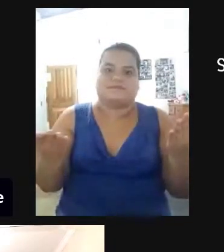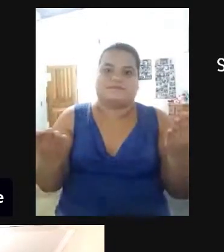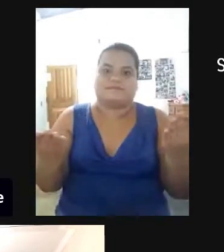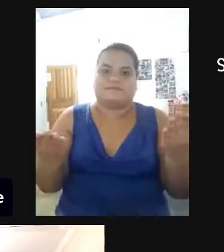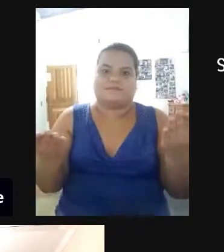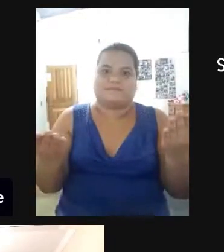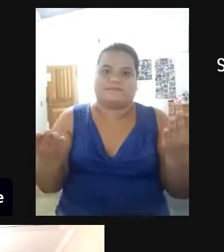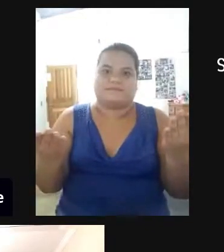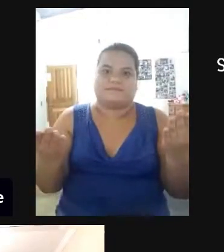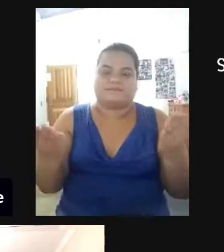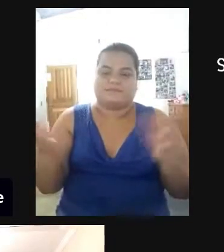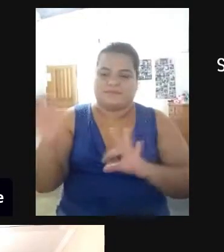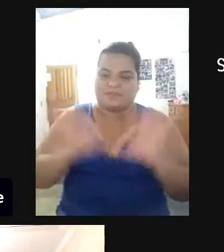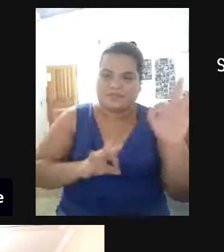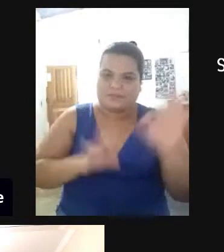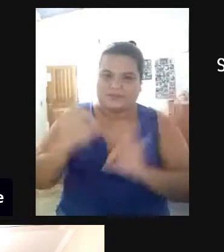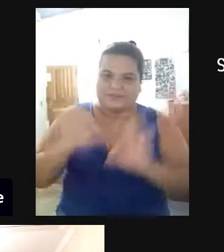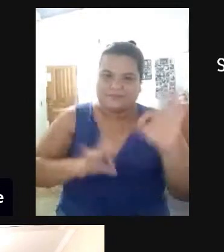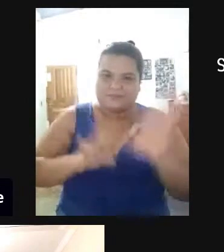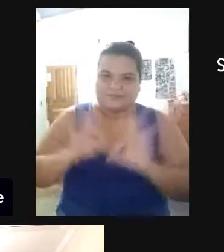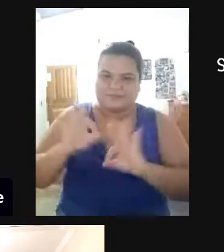com um sorriso de orelha a orelha